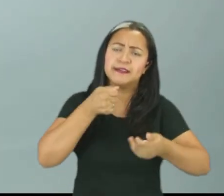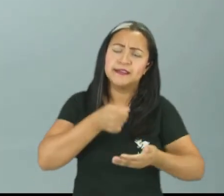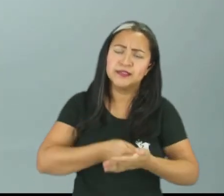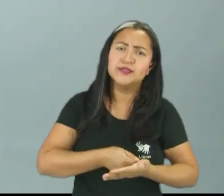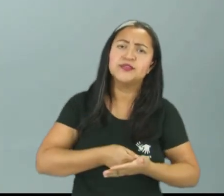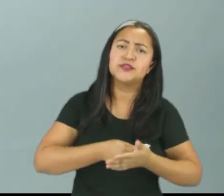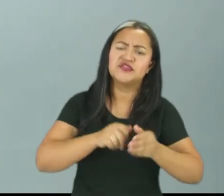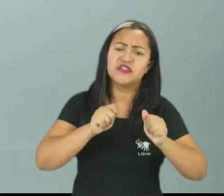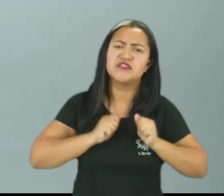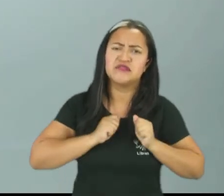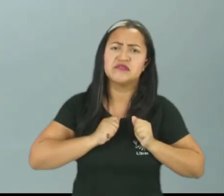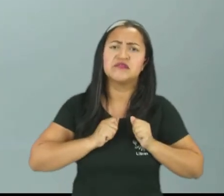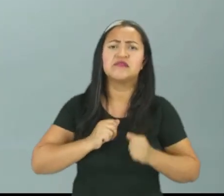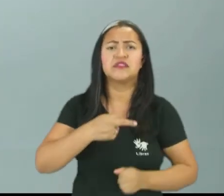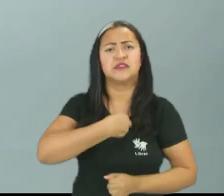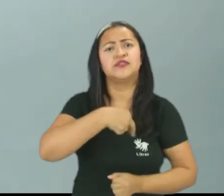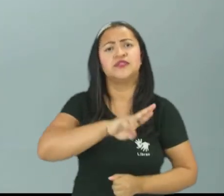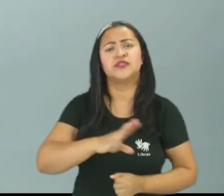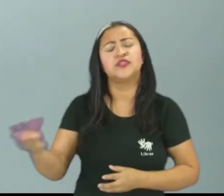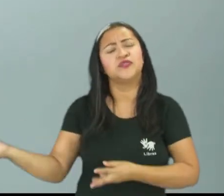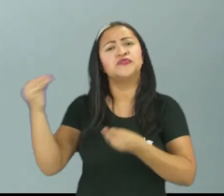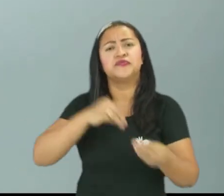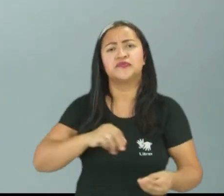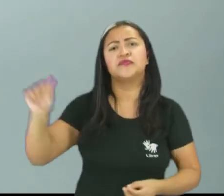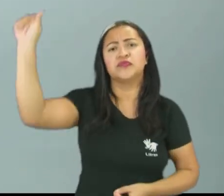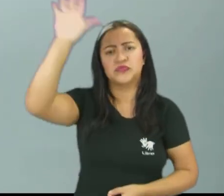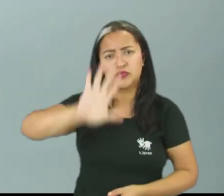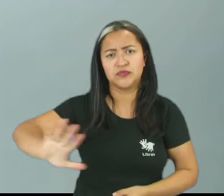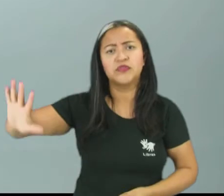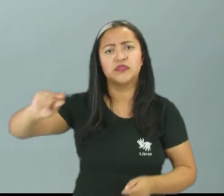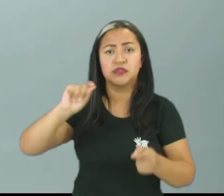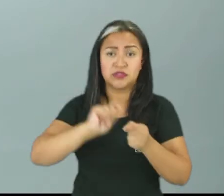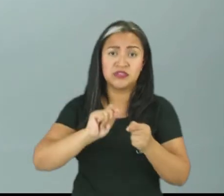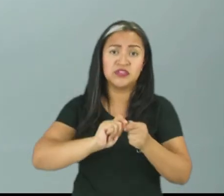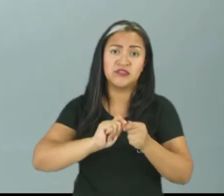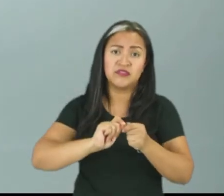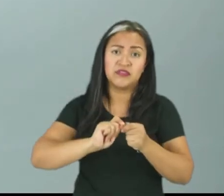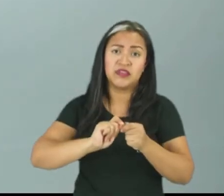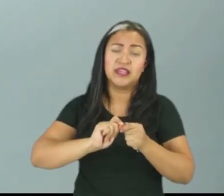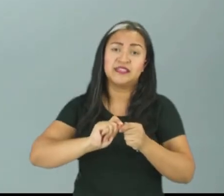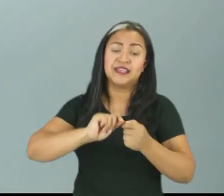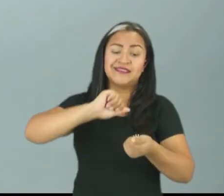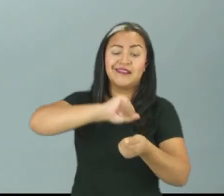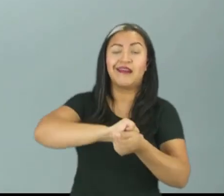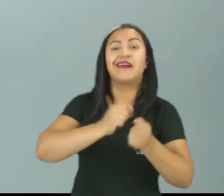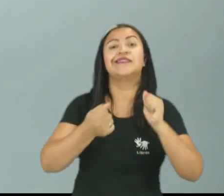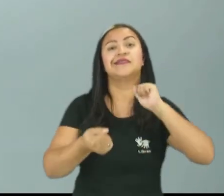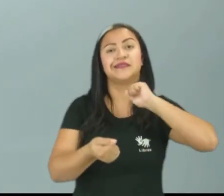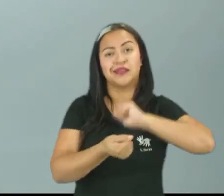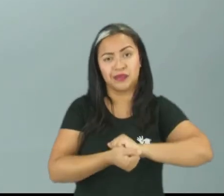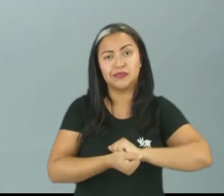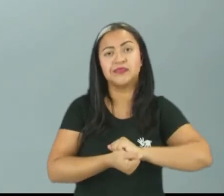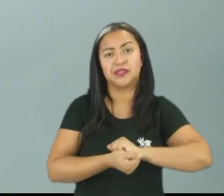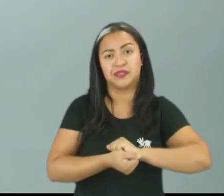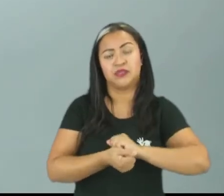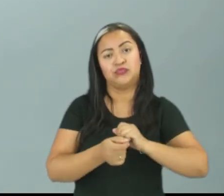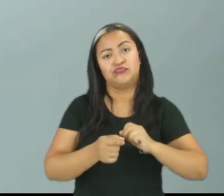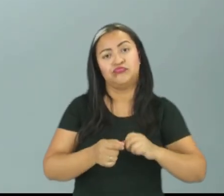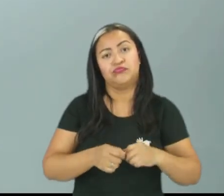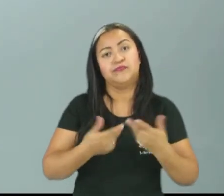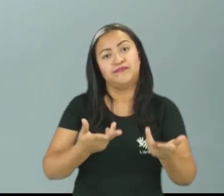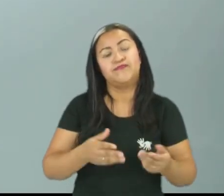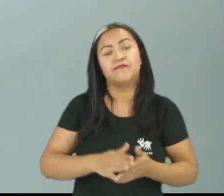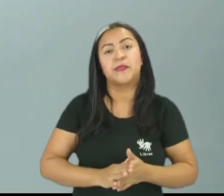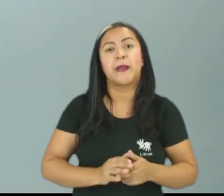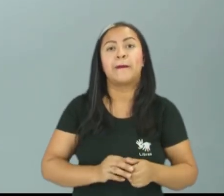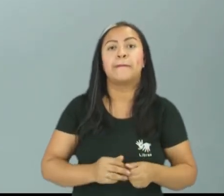é cultura, né? Isso vem com os africanos, e aqui eles fazem essa ressignificação para que eles continuem aí adorando aí os seus deuses,